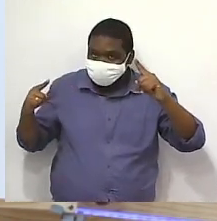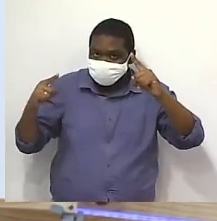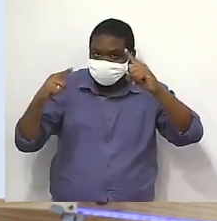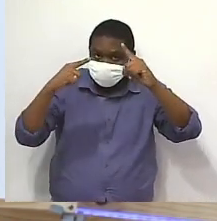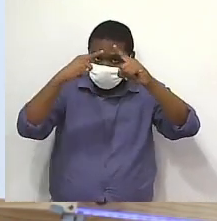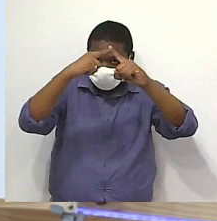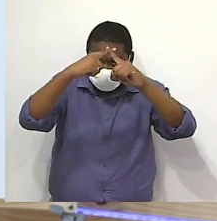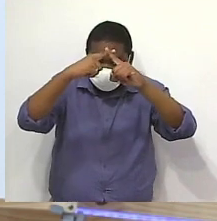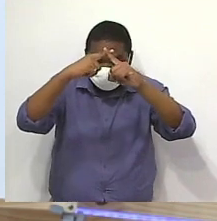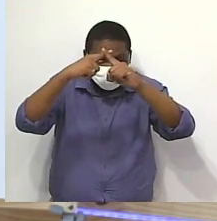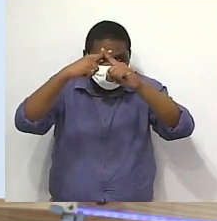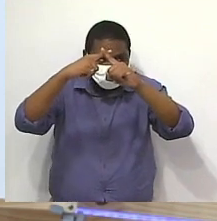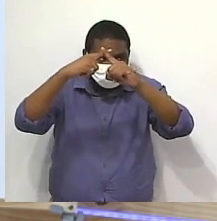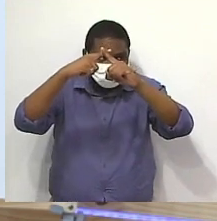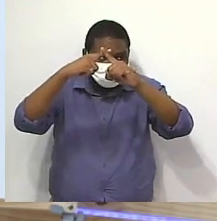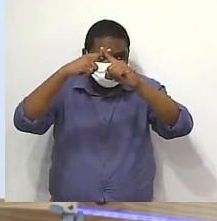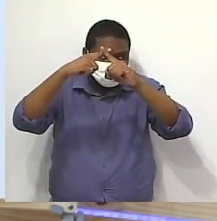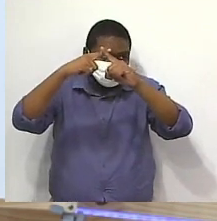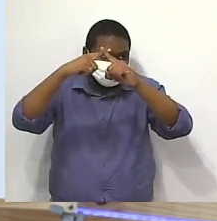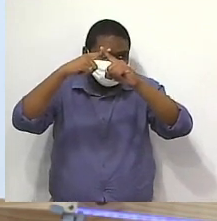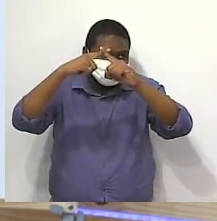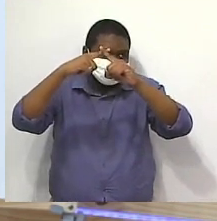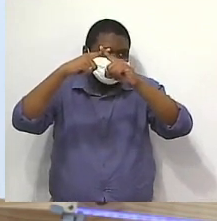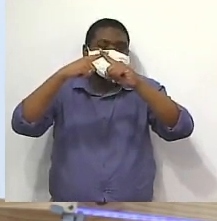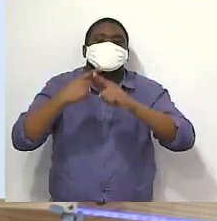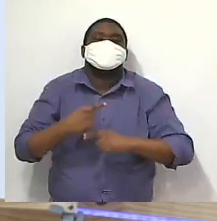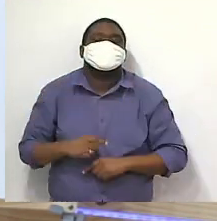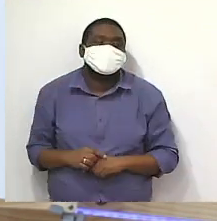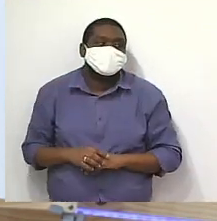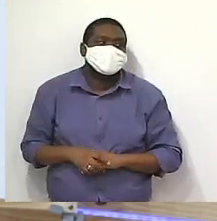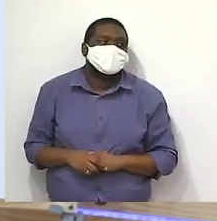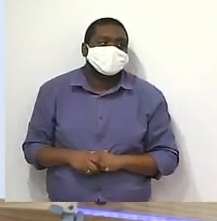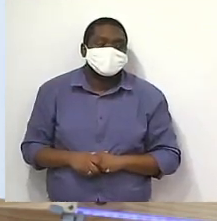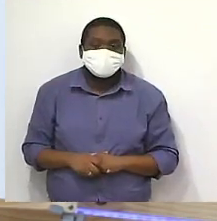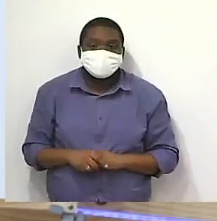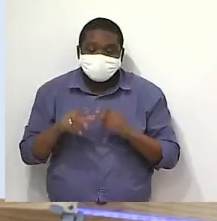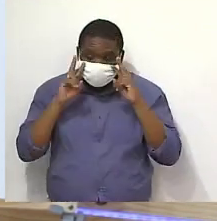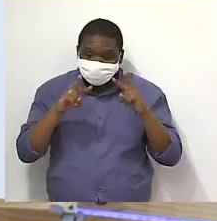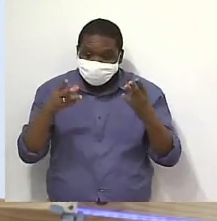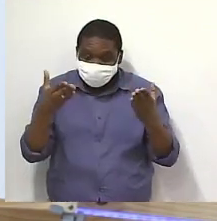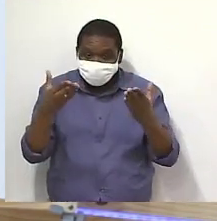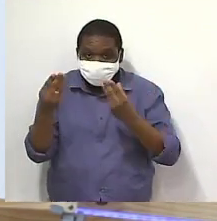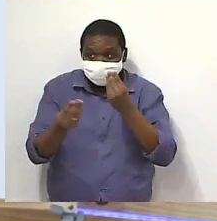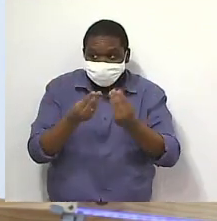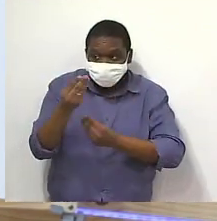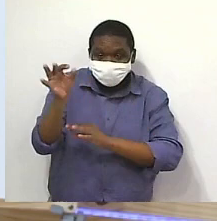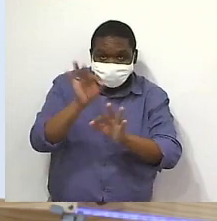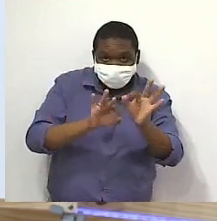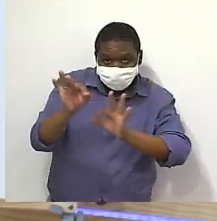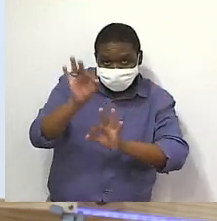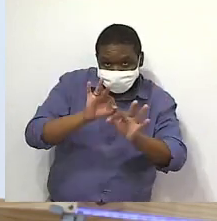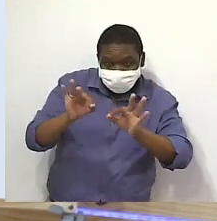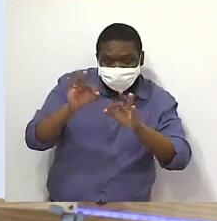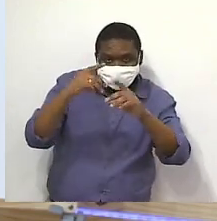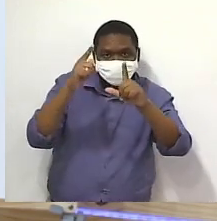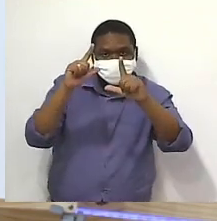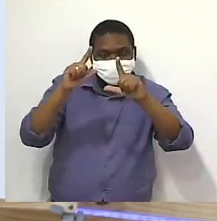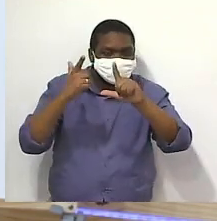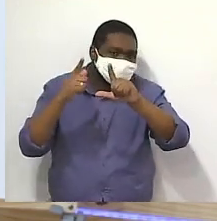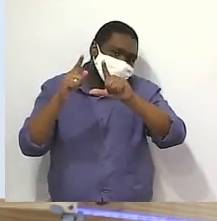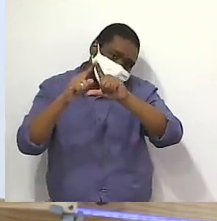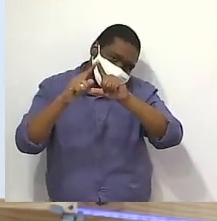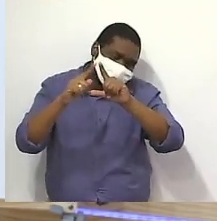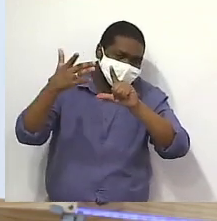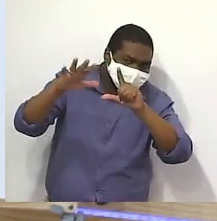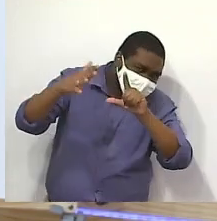começou a escorregar, aquele ponto que não para de escorregar. Olha a montagem do triângulo perfeito, tá bom? Quer dizer, mais ou